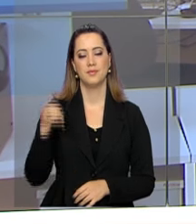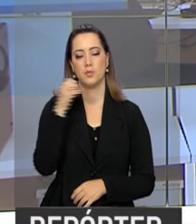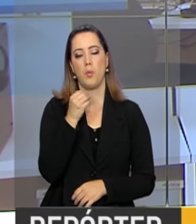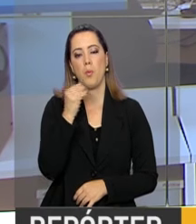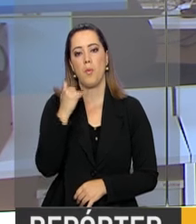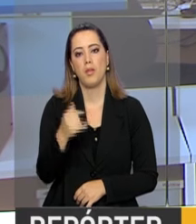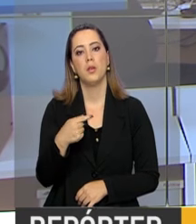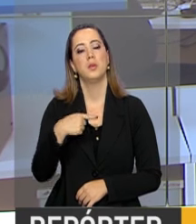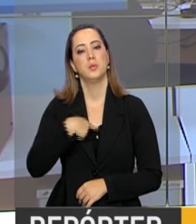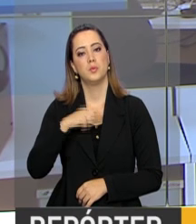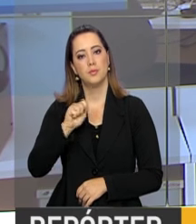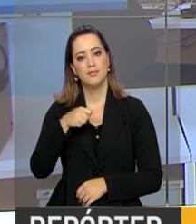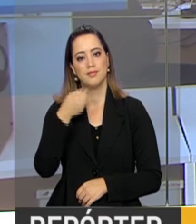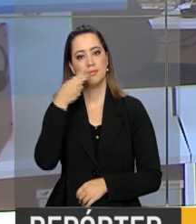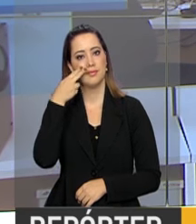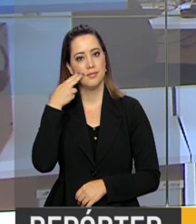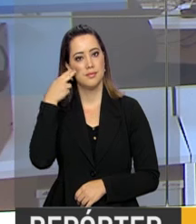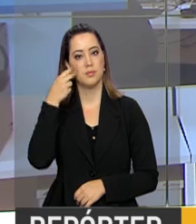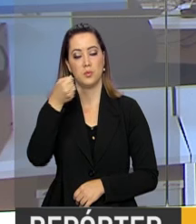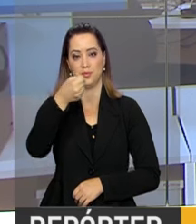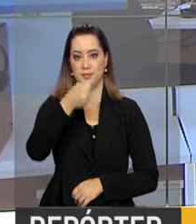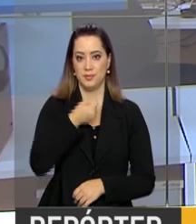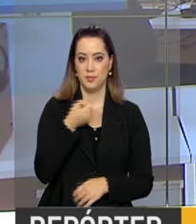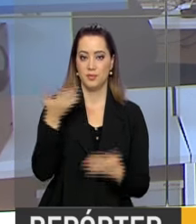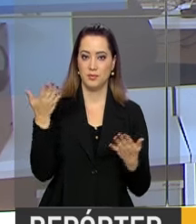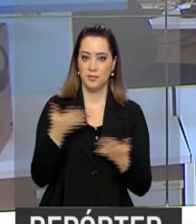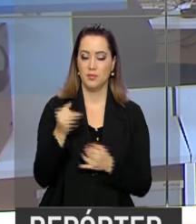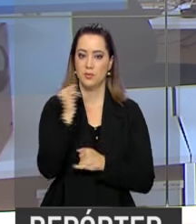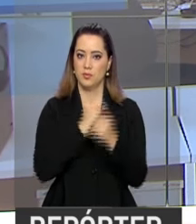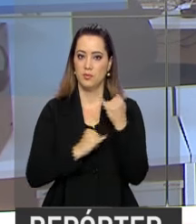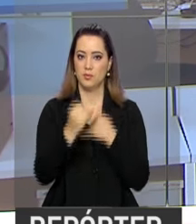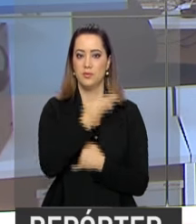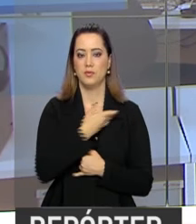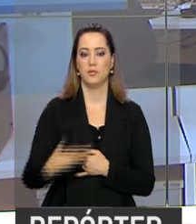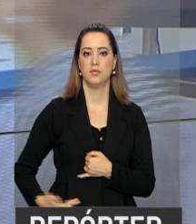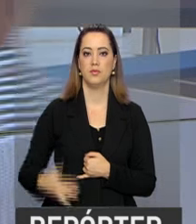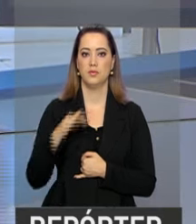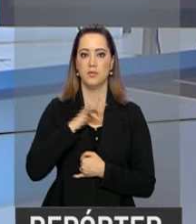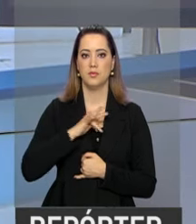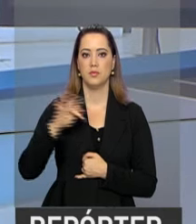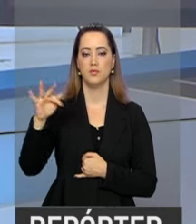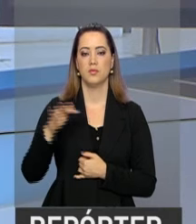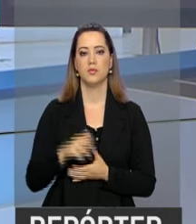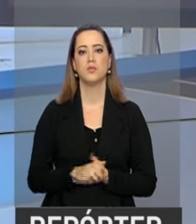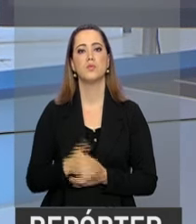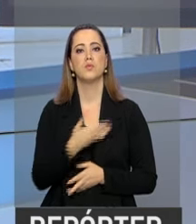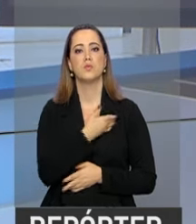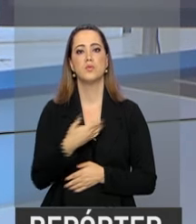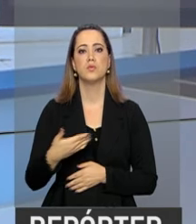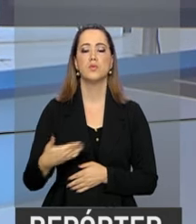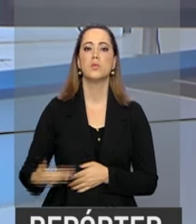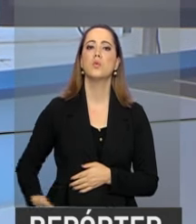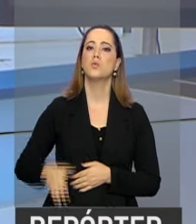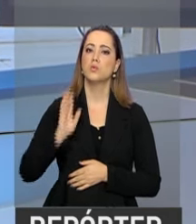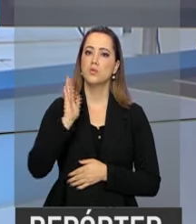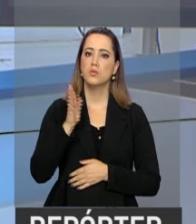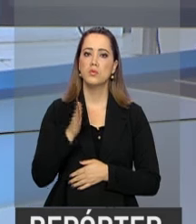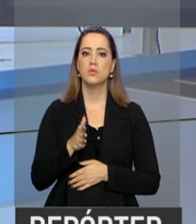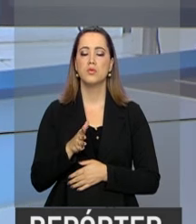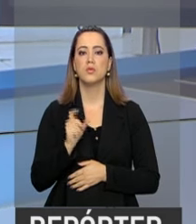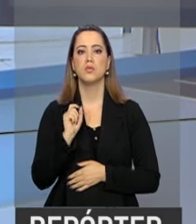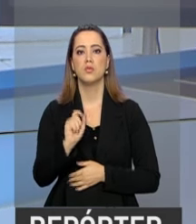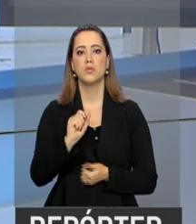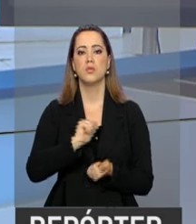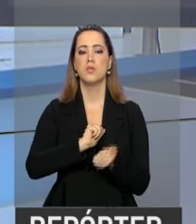Olá, bom dia. Eu sou José Luiz Filho, o repórter NBR está no ar com as notícias do governo federal. O governo definiu os detalhes